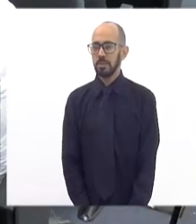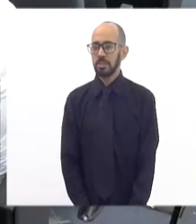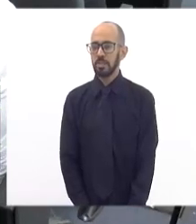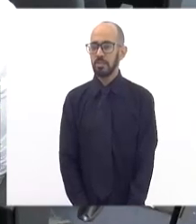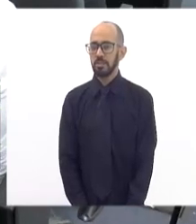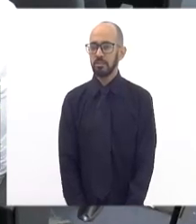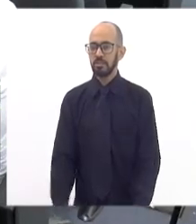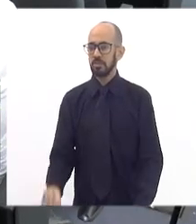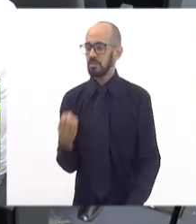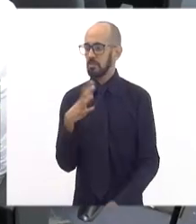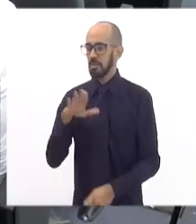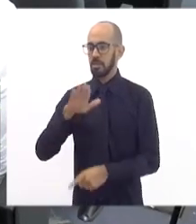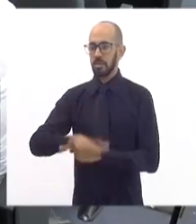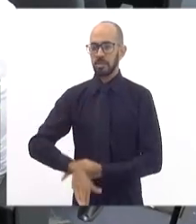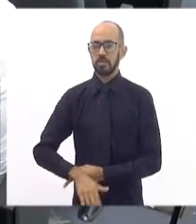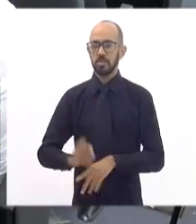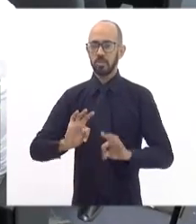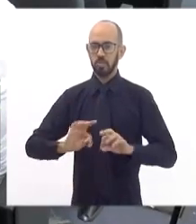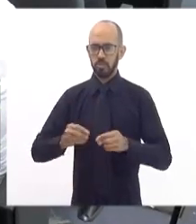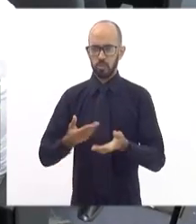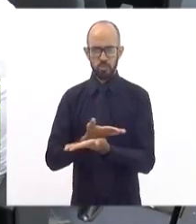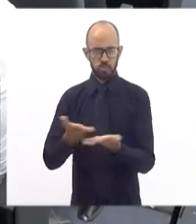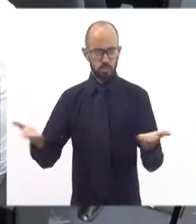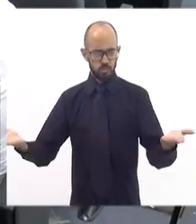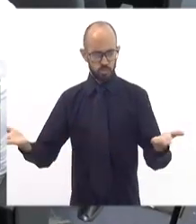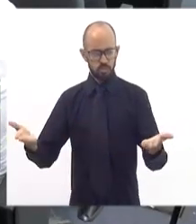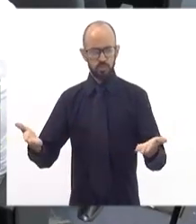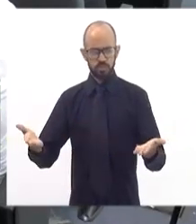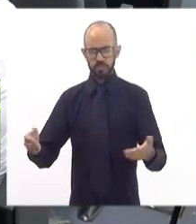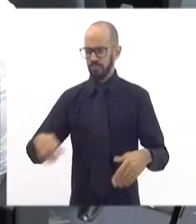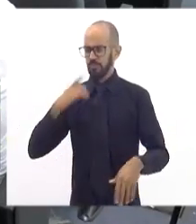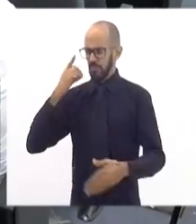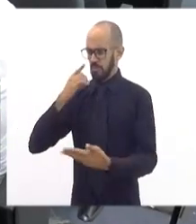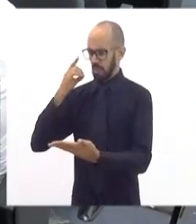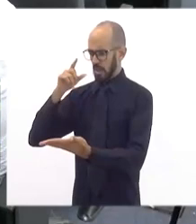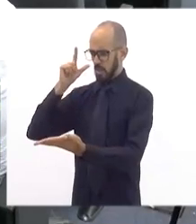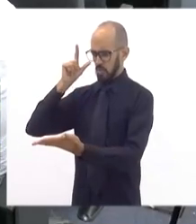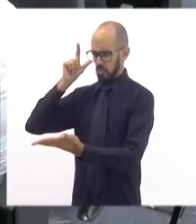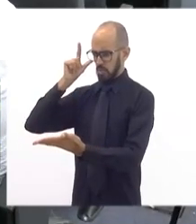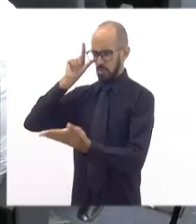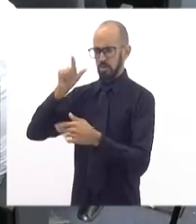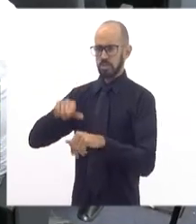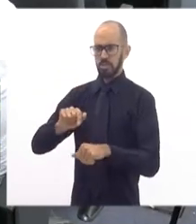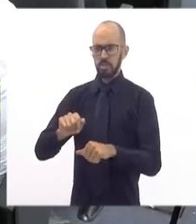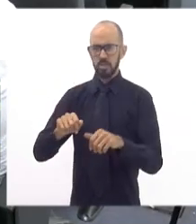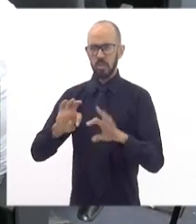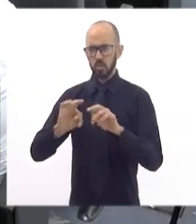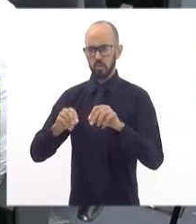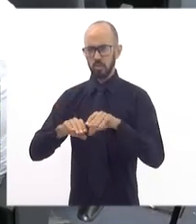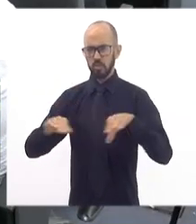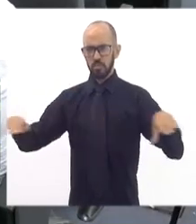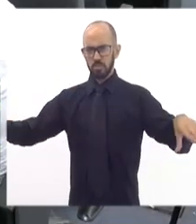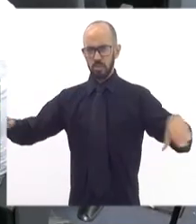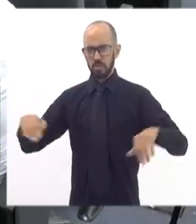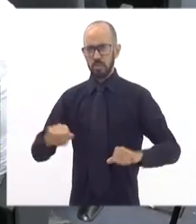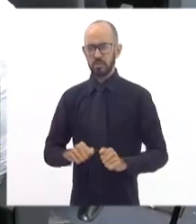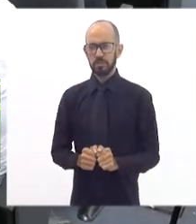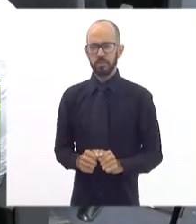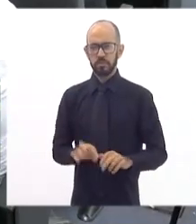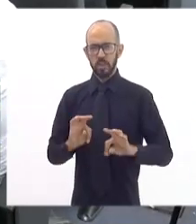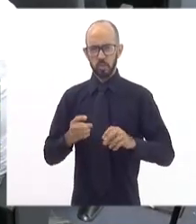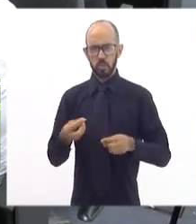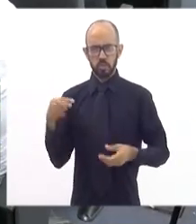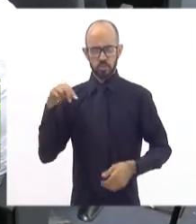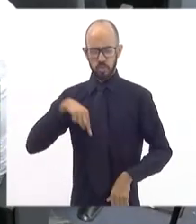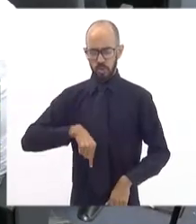Boa tarde a todos boa tarde Deputado alcinha da tarde precisar na mesa Boa tarde a todos estou